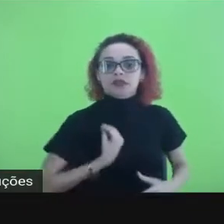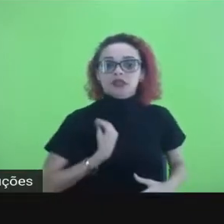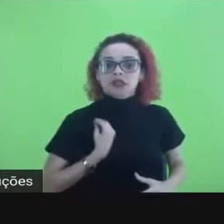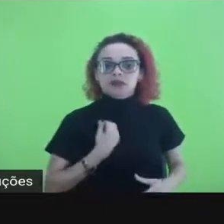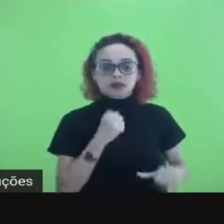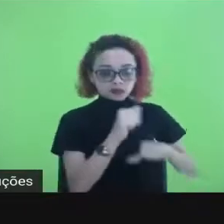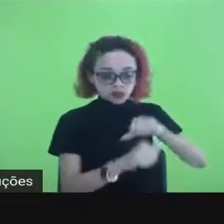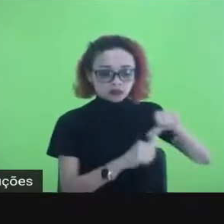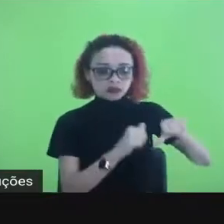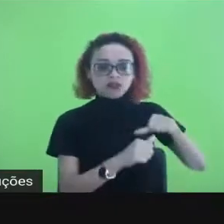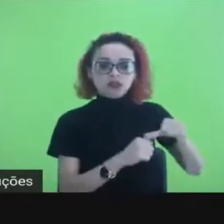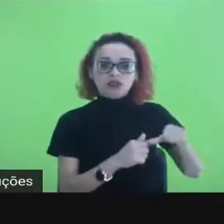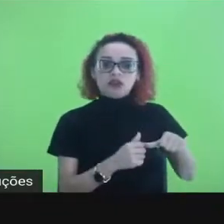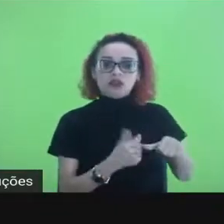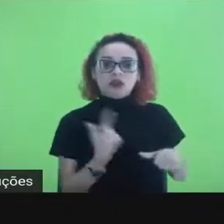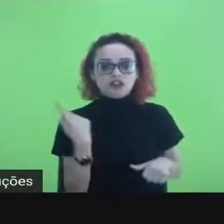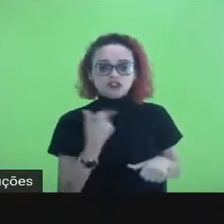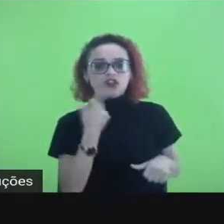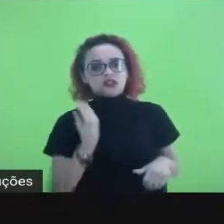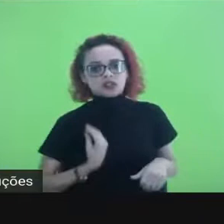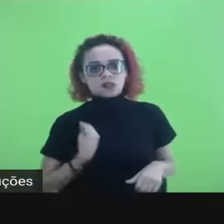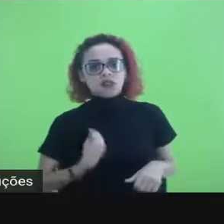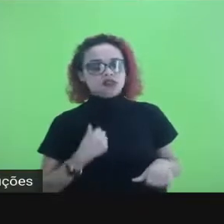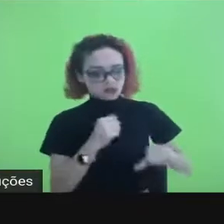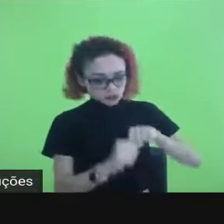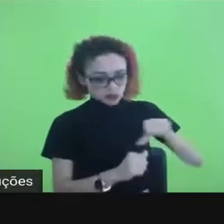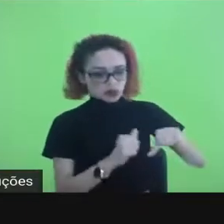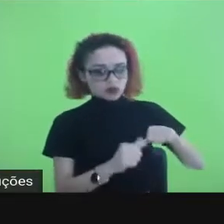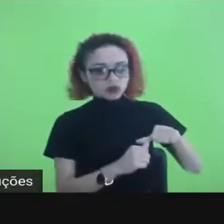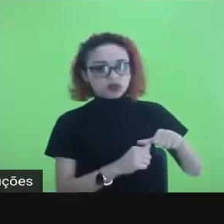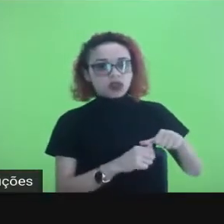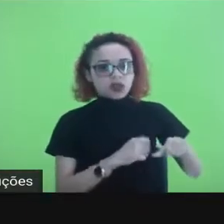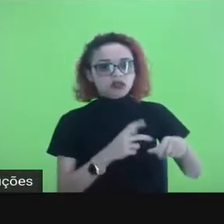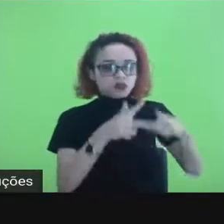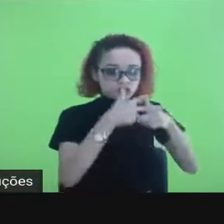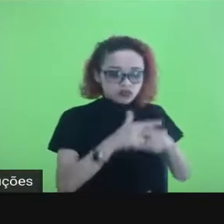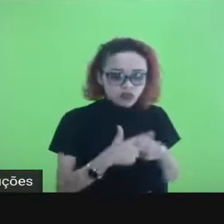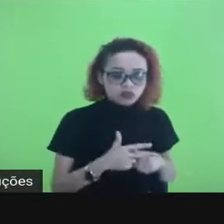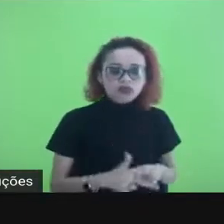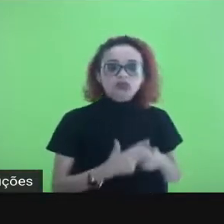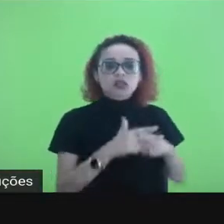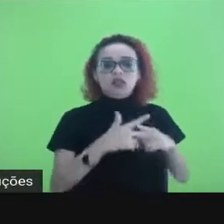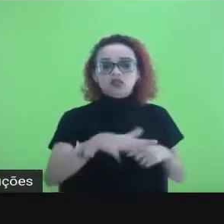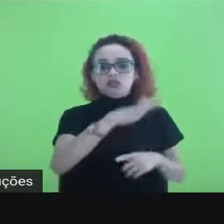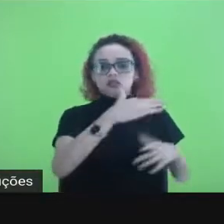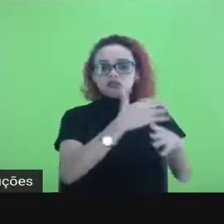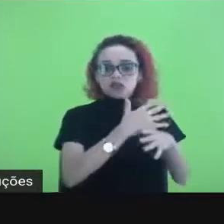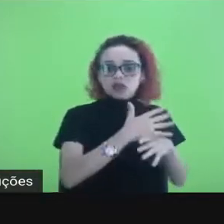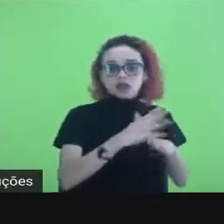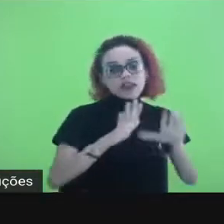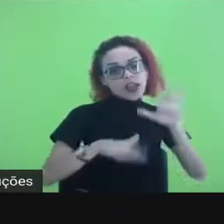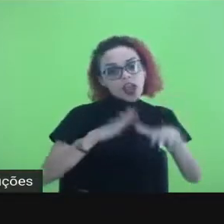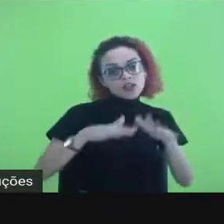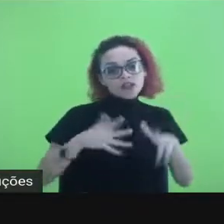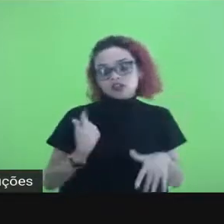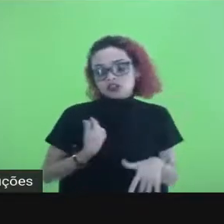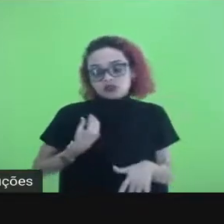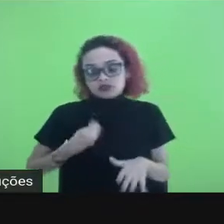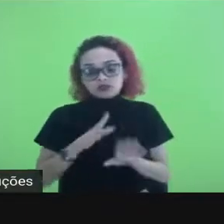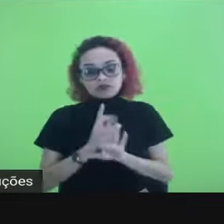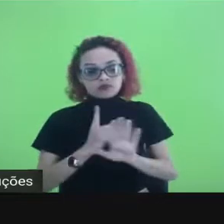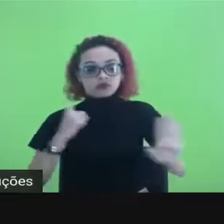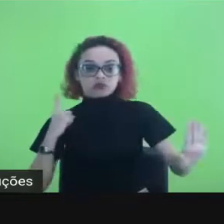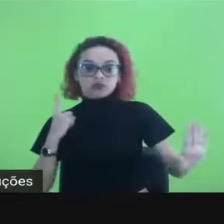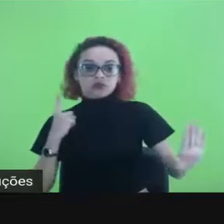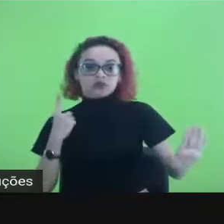dessas modificações, alterações no território que acontecem, e o quanto a gente não participa, o quanto a gente está ali